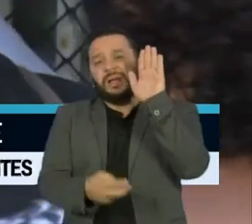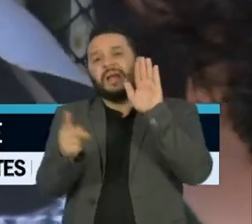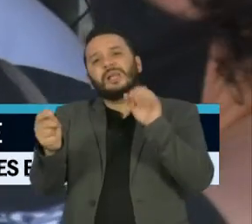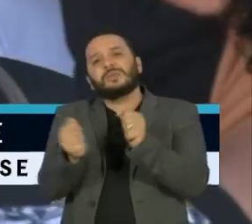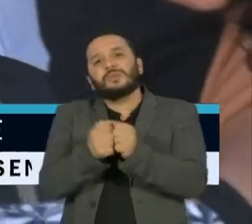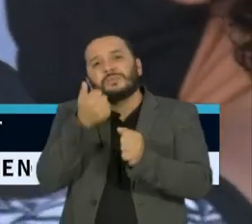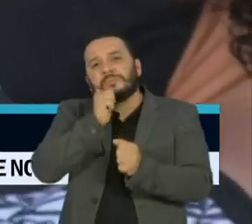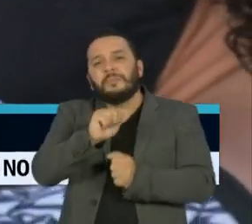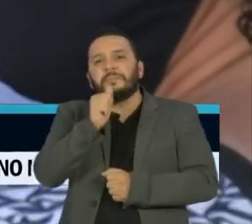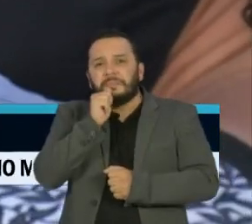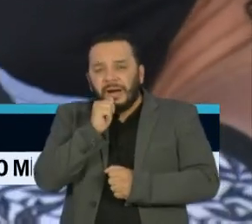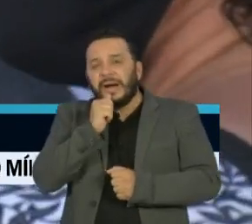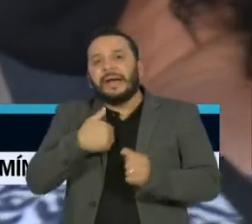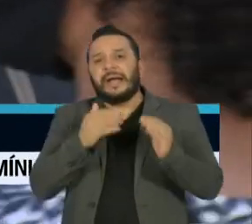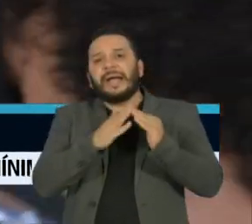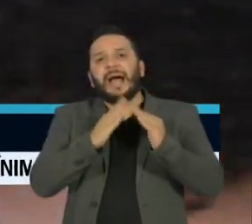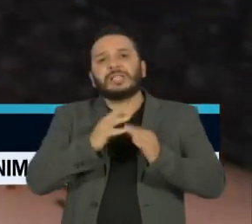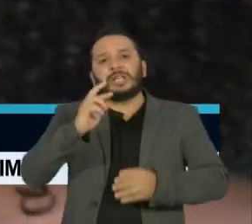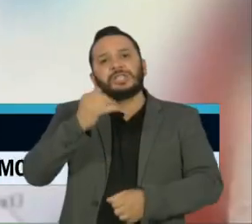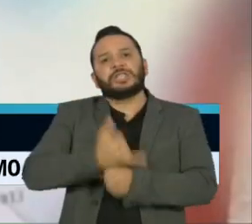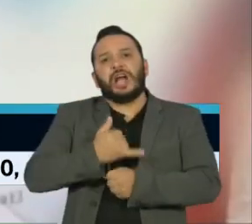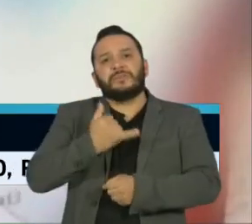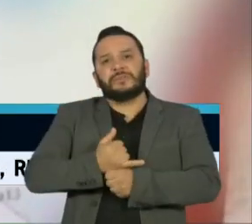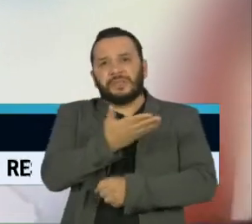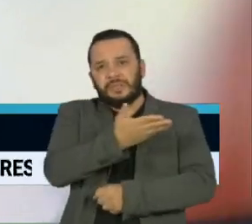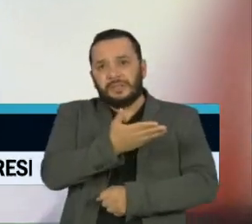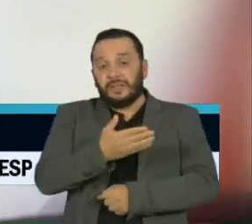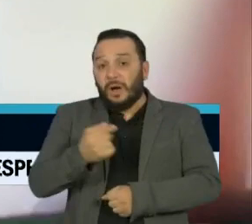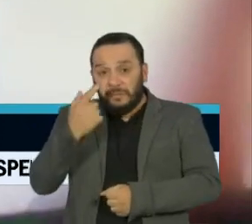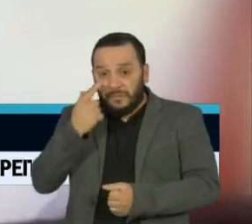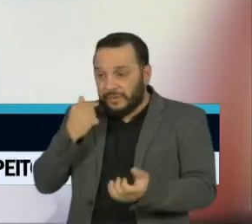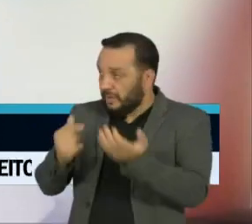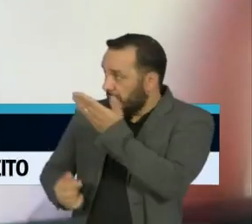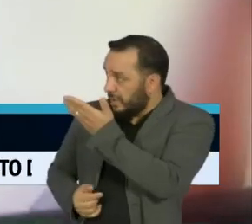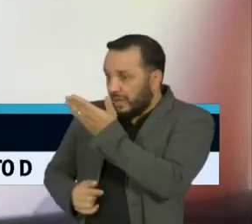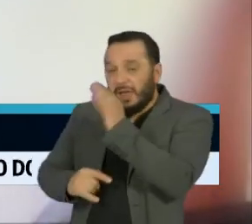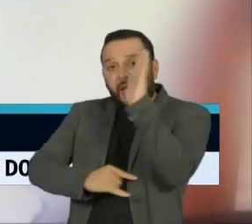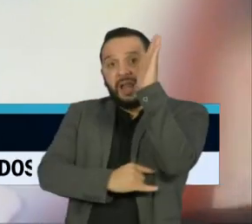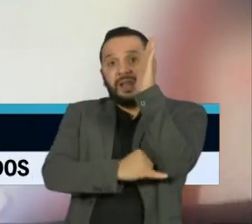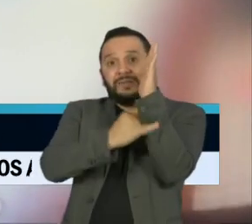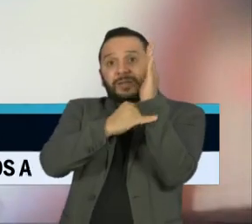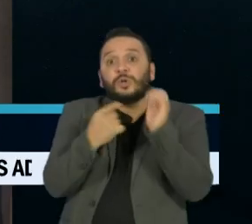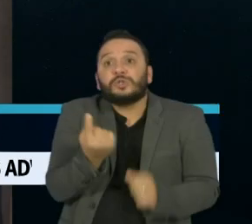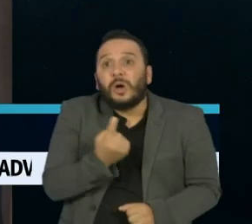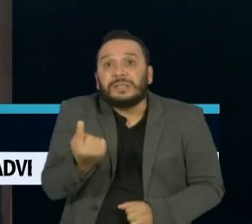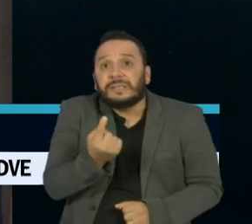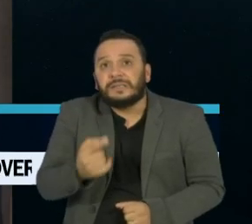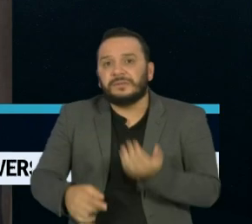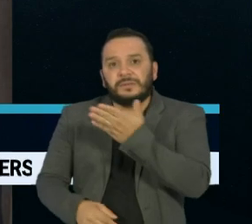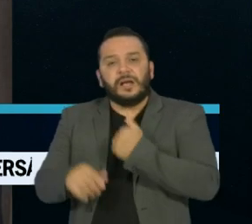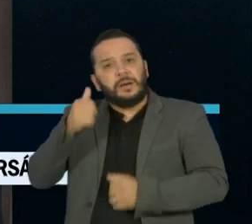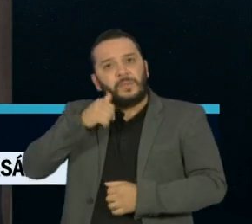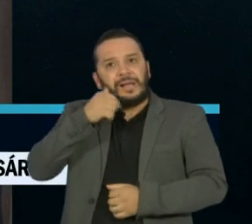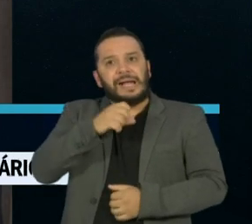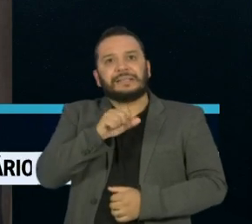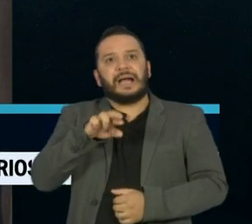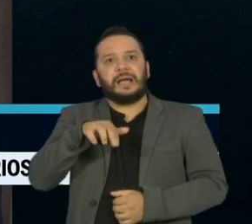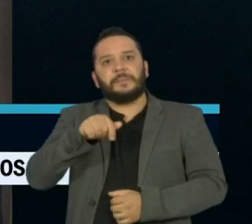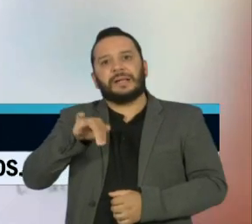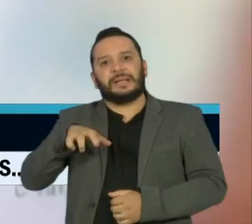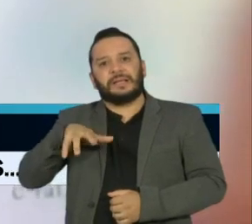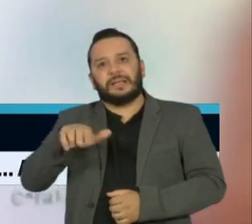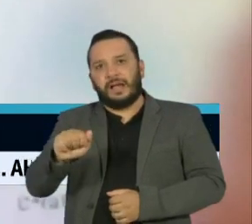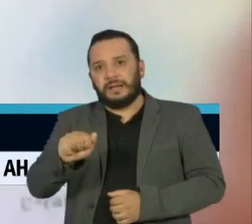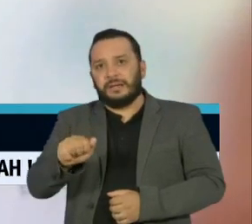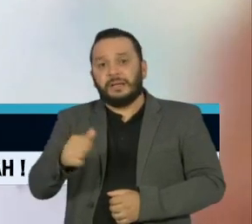Mirtes Renata, na casa dos patrões. Miguel foi colocado no elevador sozinho pela patroa, Sari Mariana Corte Real.